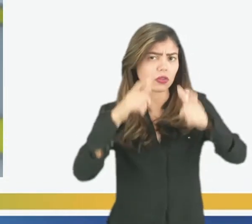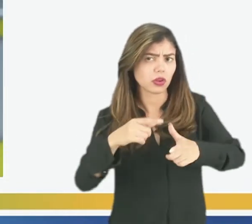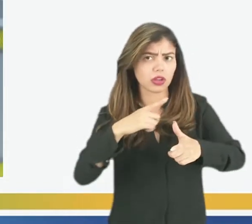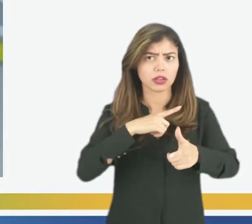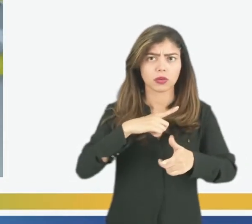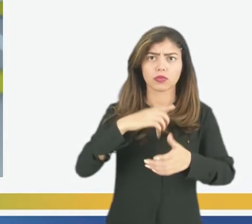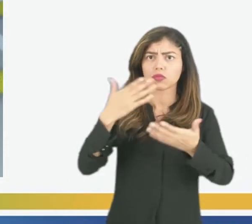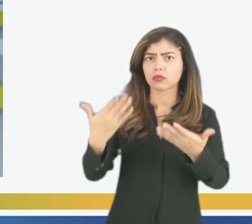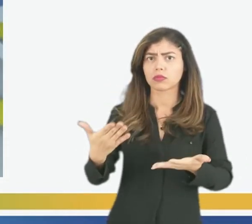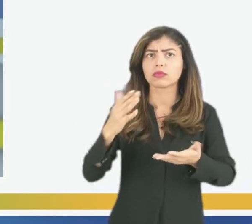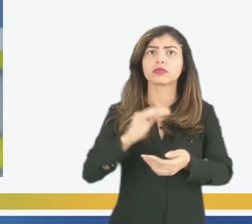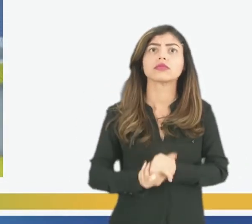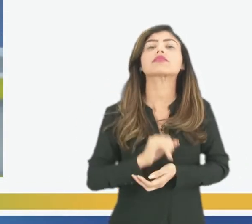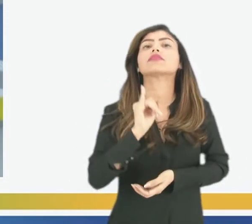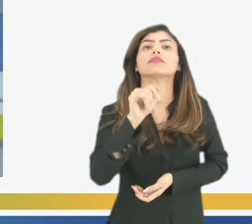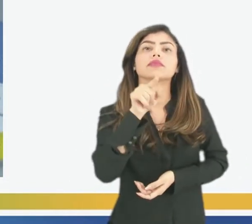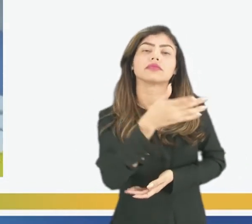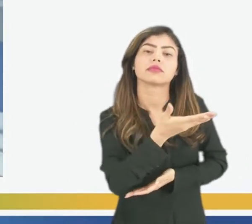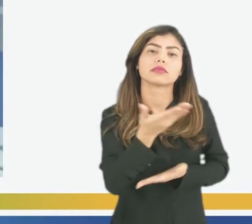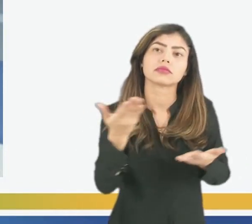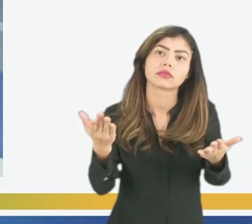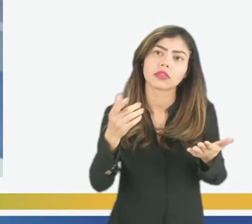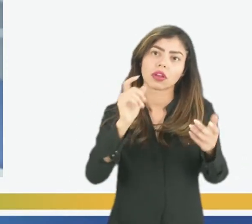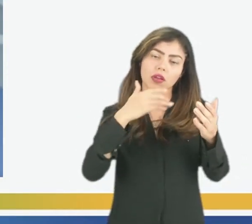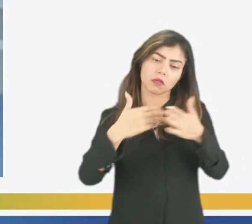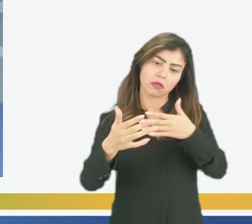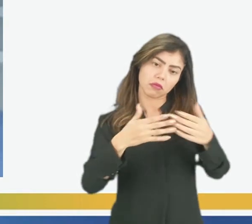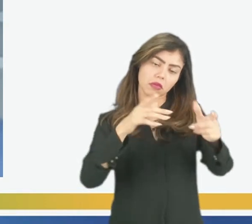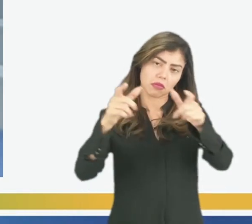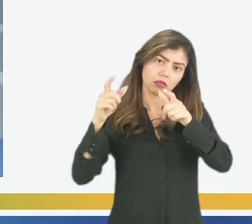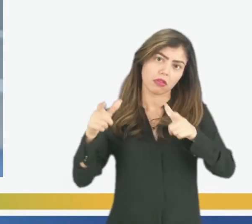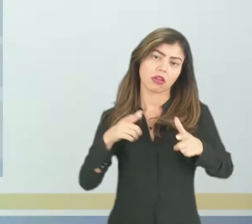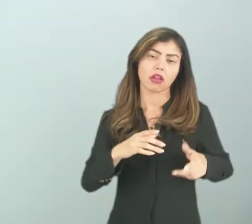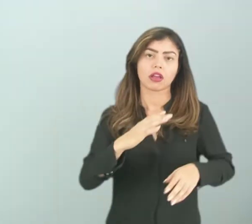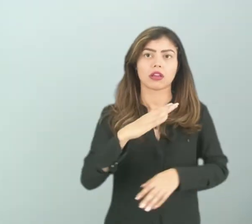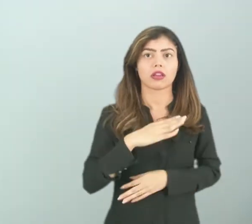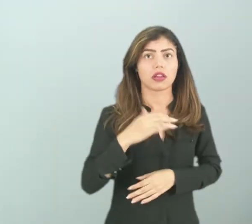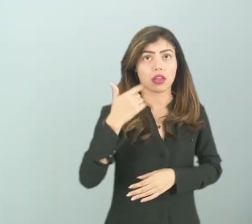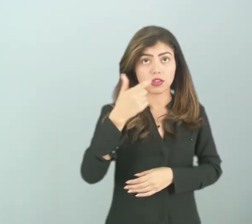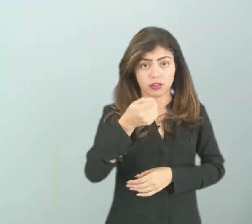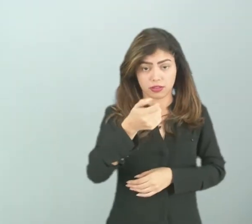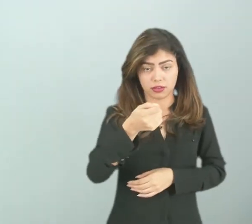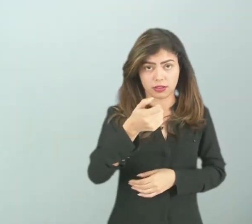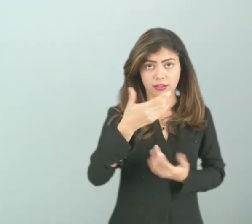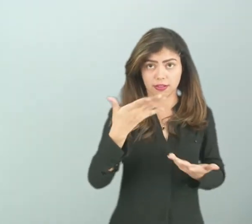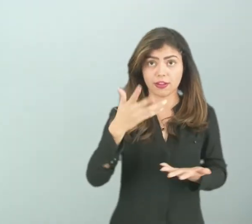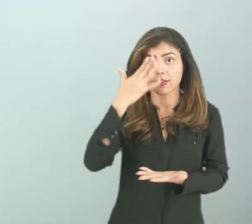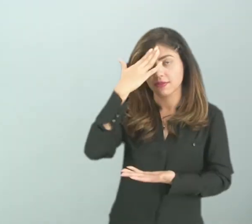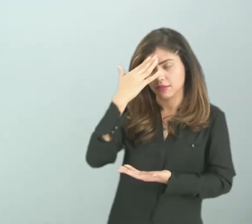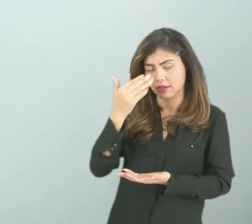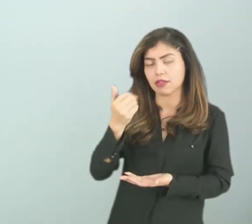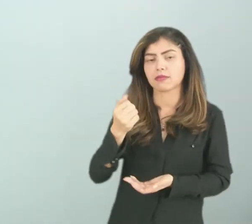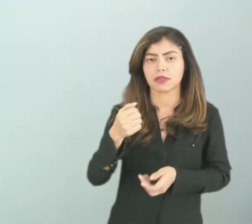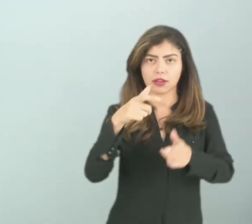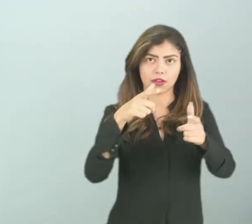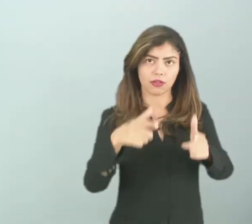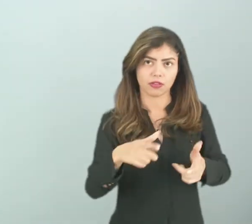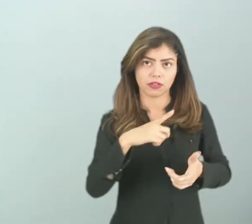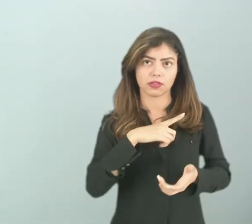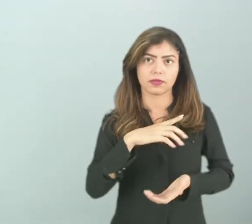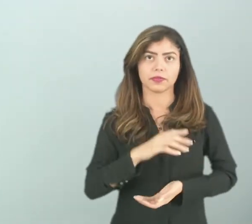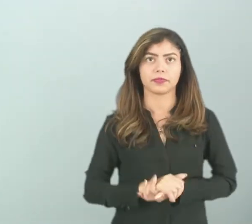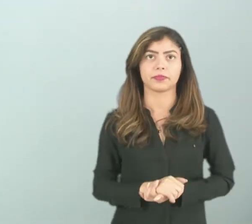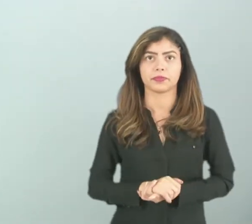localizados. Se você estiver em qualquer lugar da cidade, você ligar o GPS, você vai saber onde você